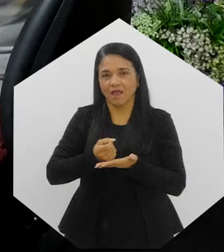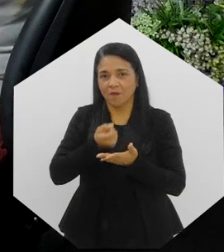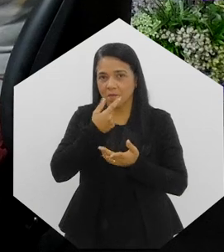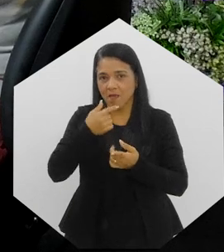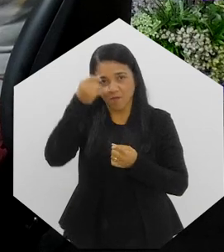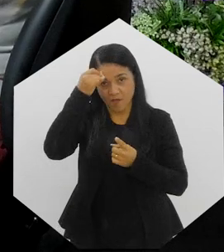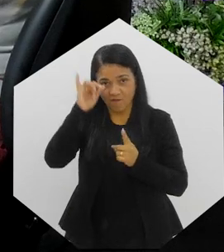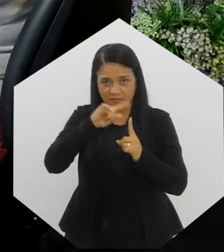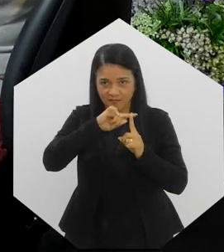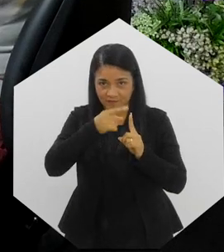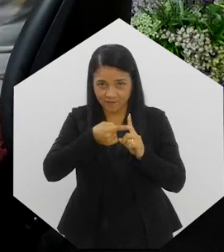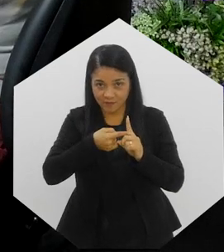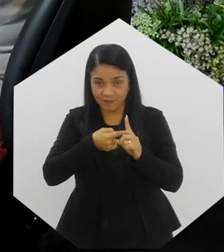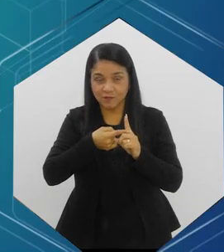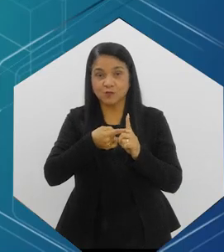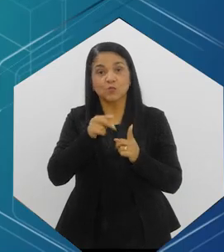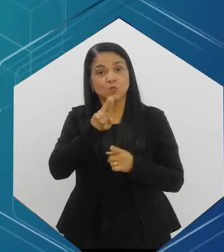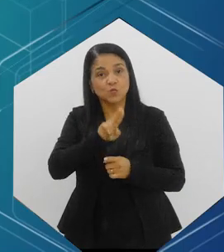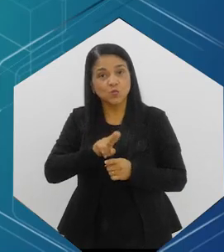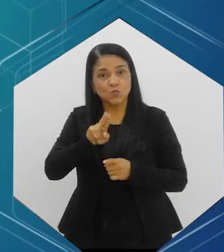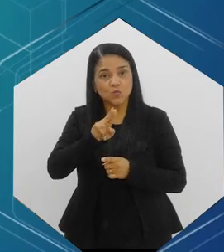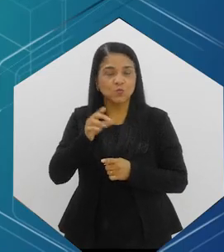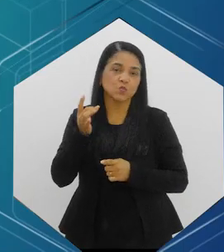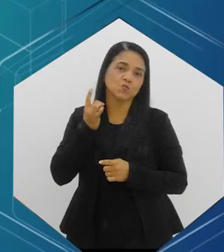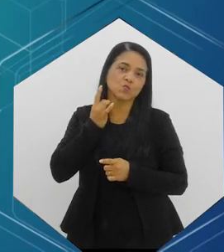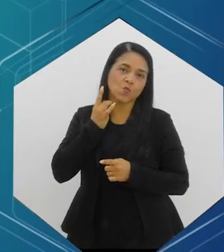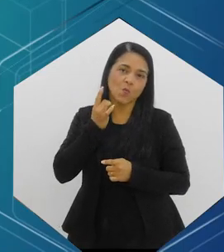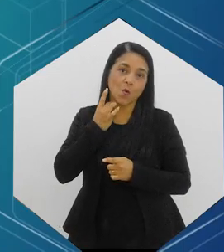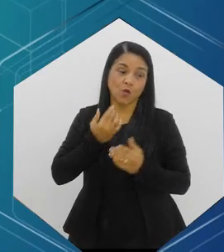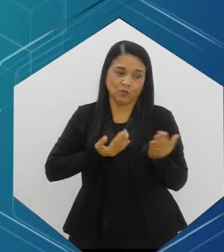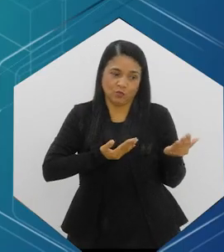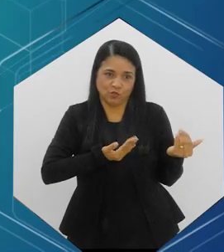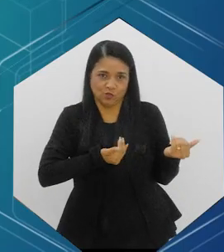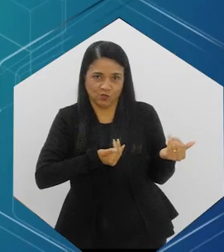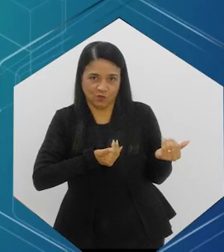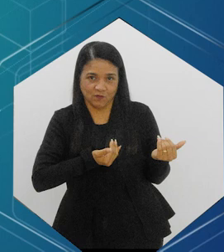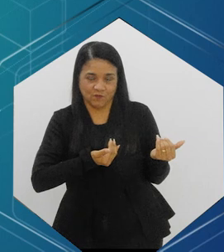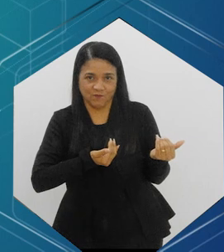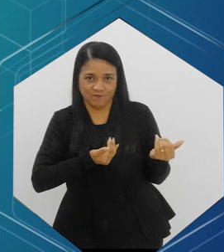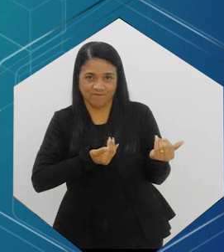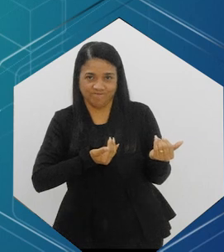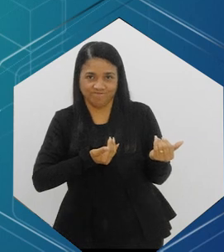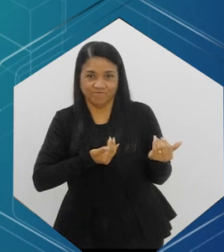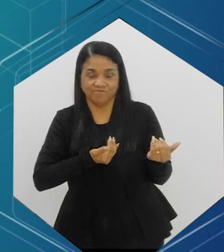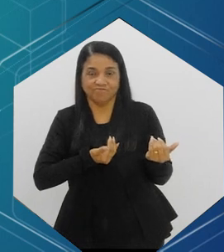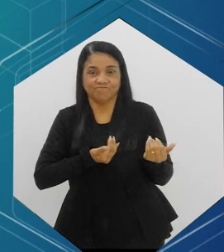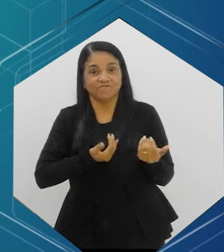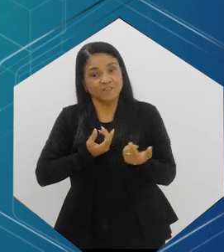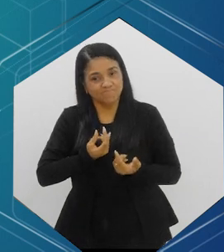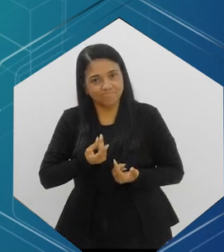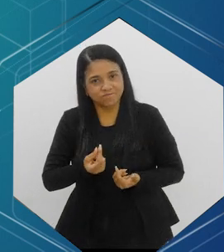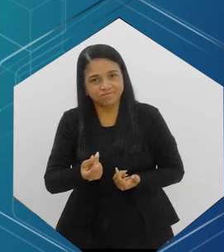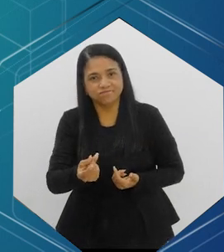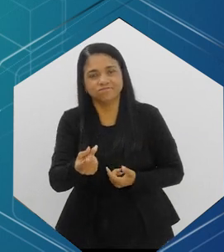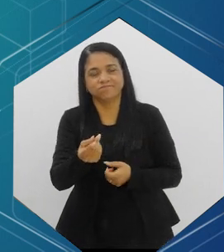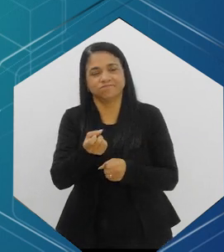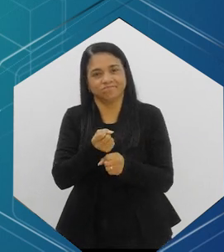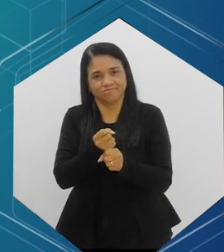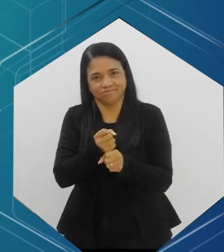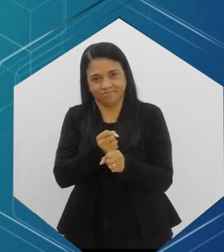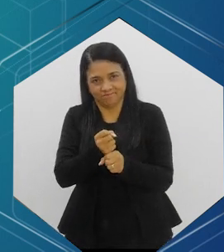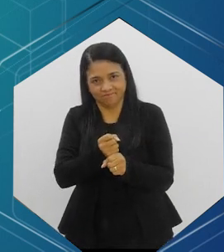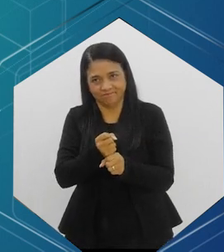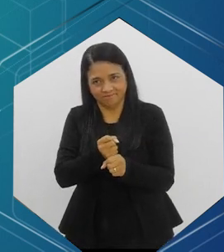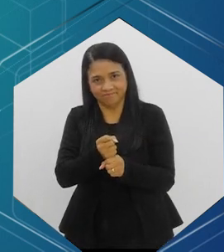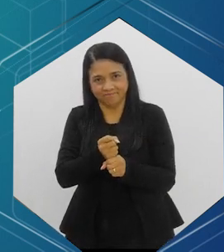anticoncepcional, o início do uso dos hormônios mais jovens, né? E de forma mais longa. De uma